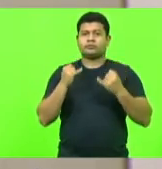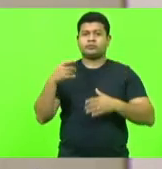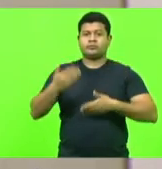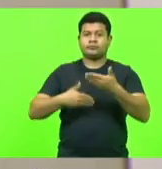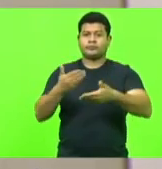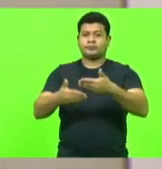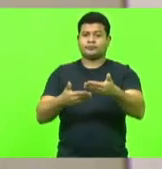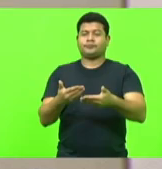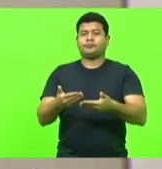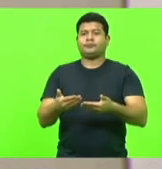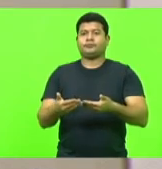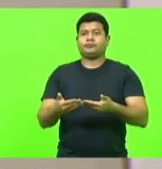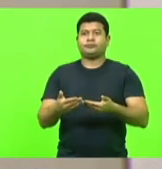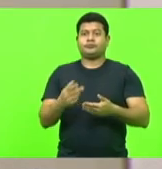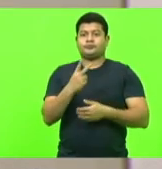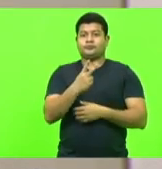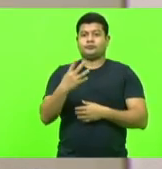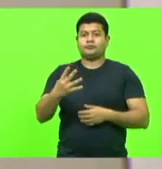processo